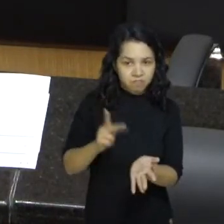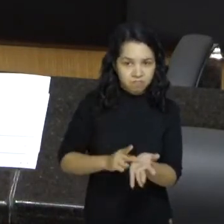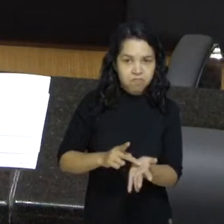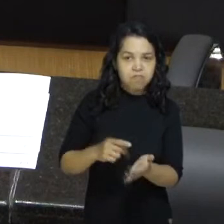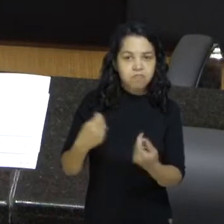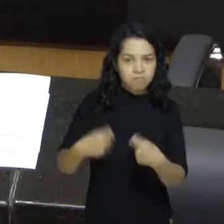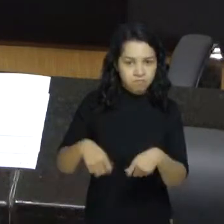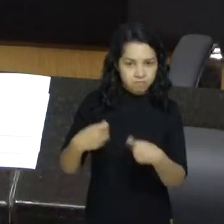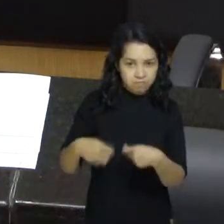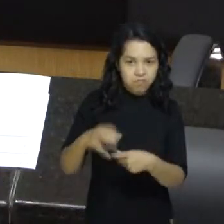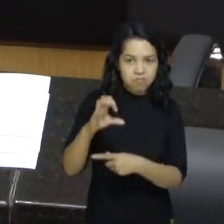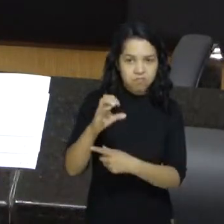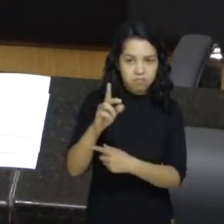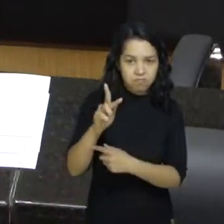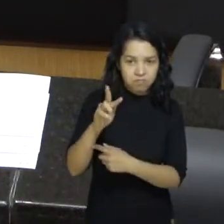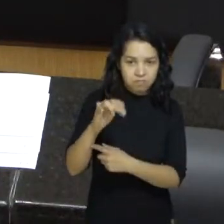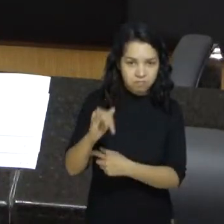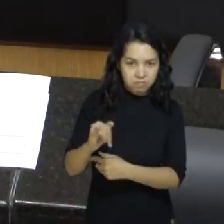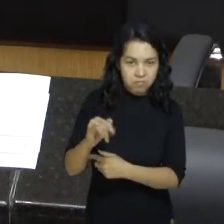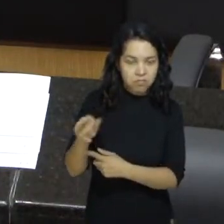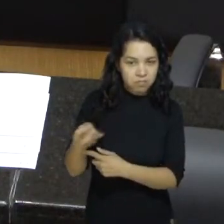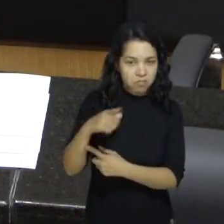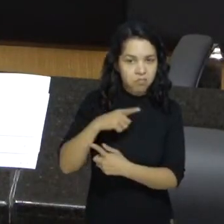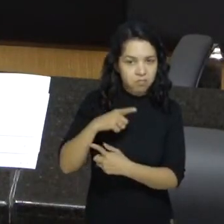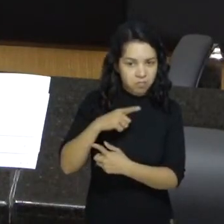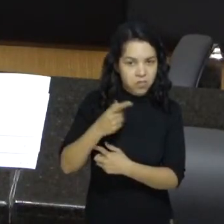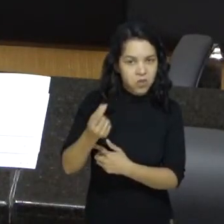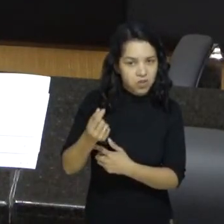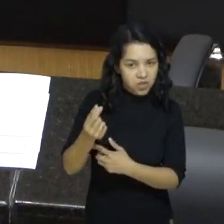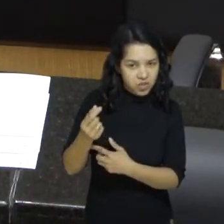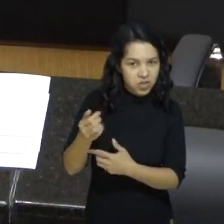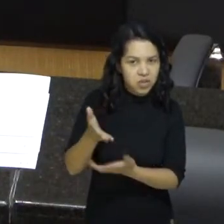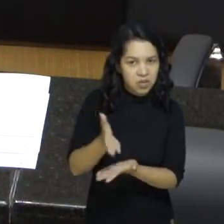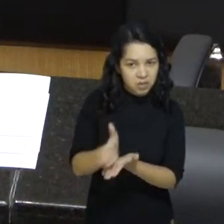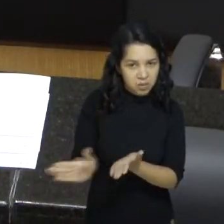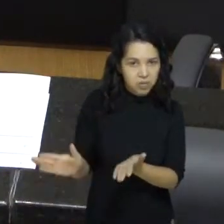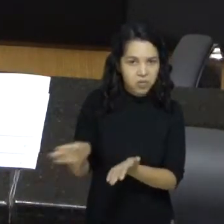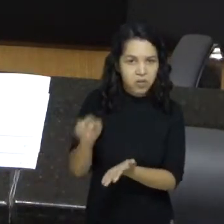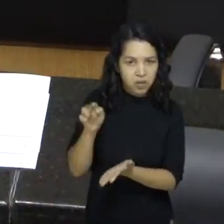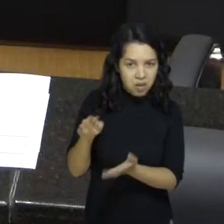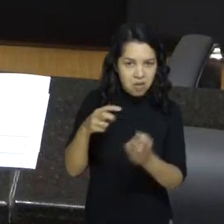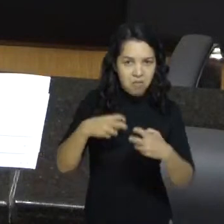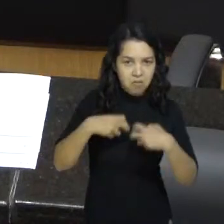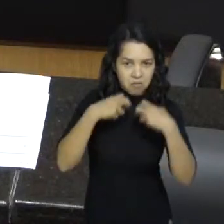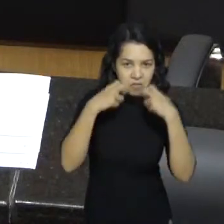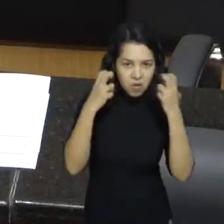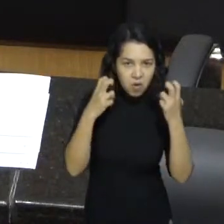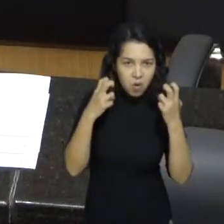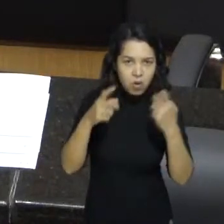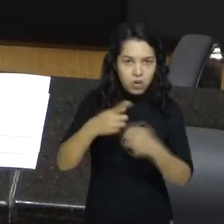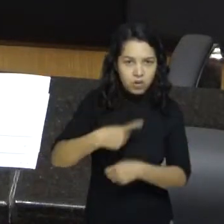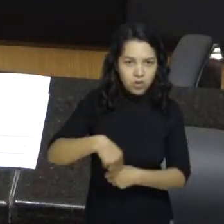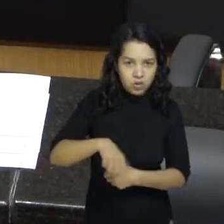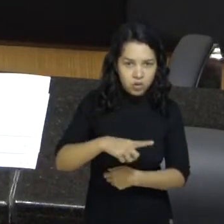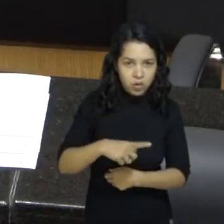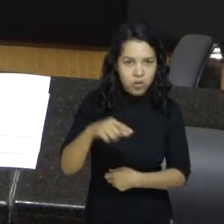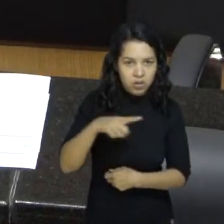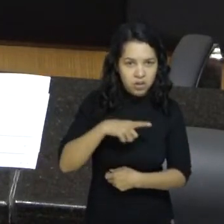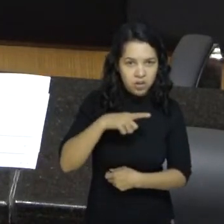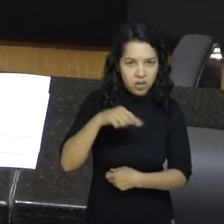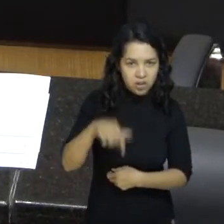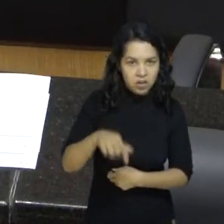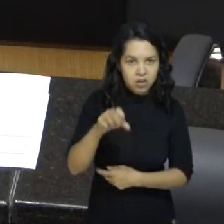CPI porque aí tem que ter desvio Isso é uma vergonha que nós temos isso em Santa Catarina